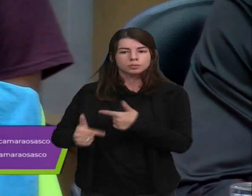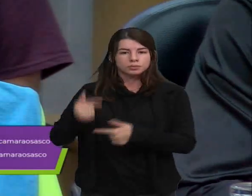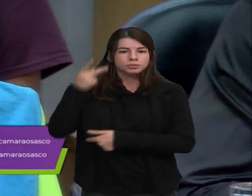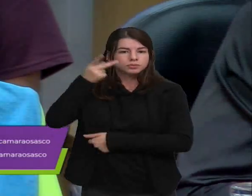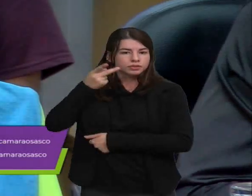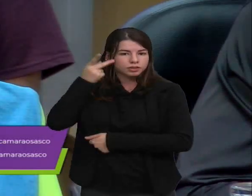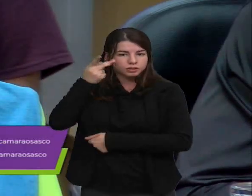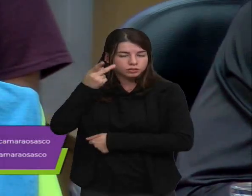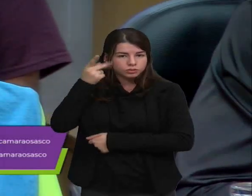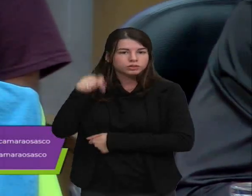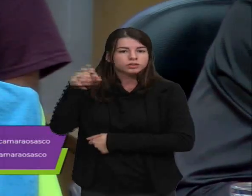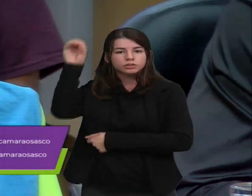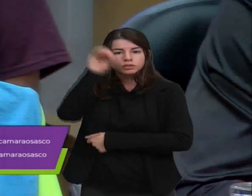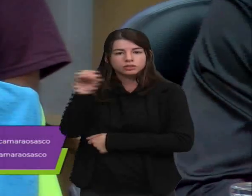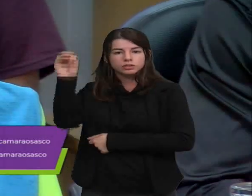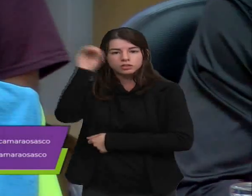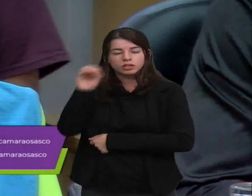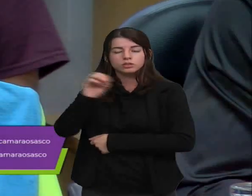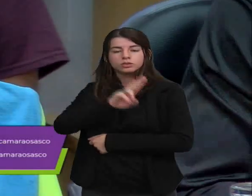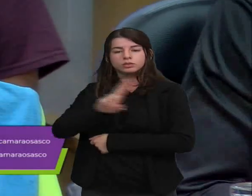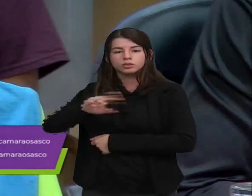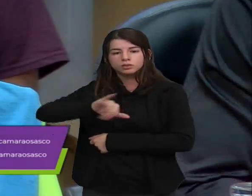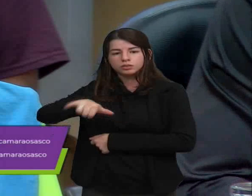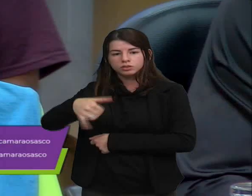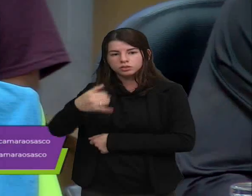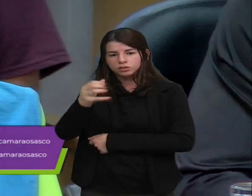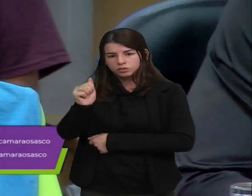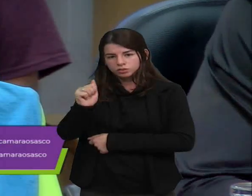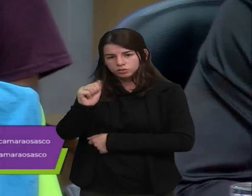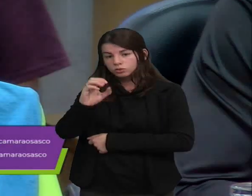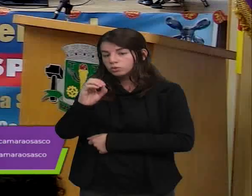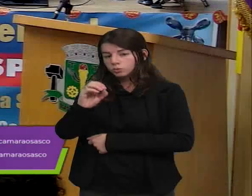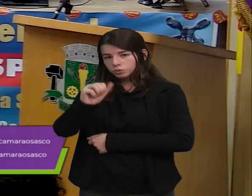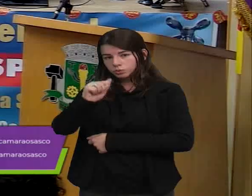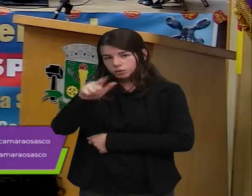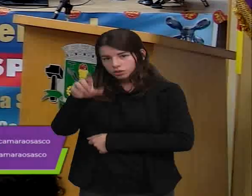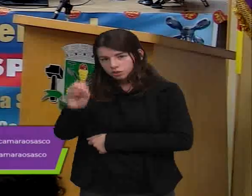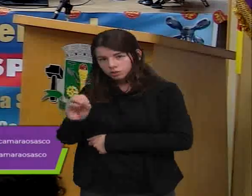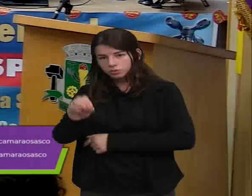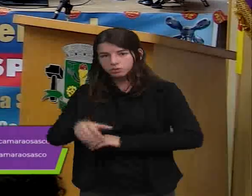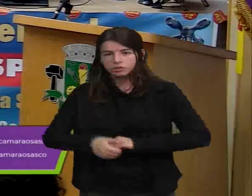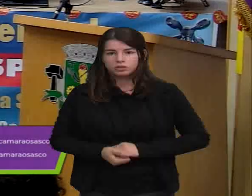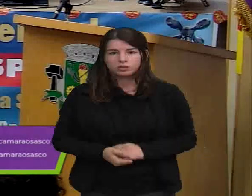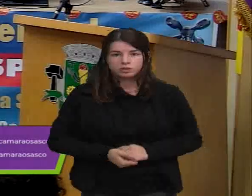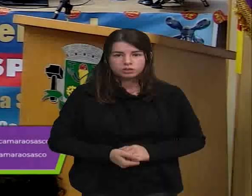Góes representando aqui hoje o deputado estadual Emílio de Souza